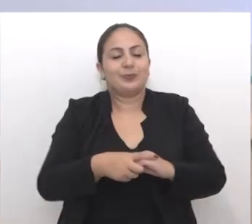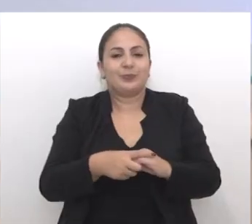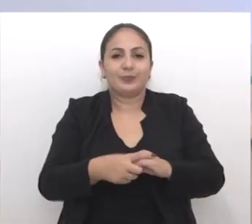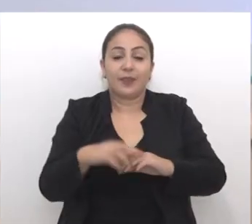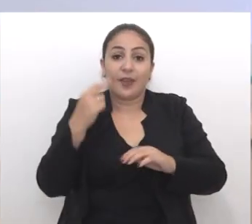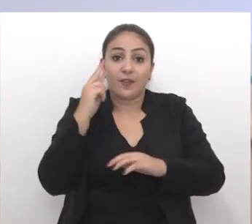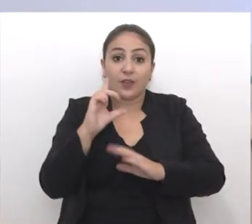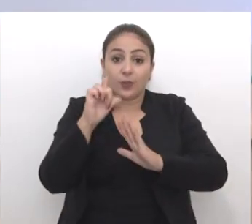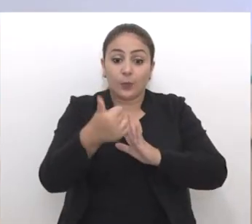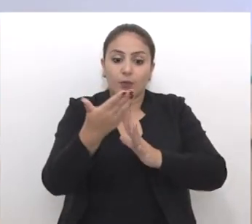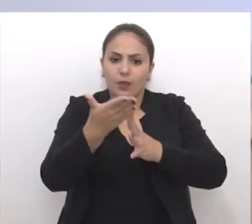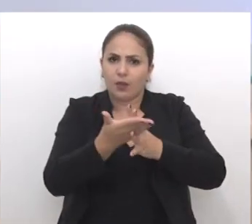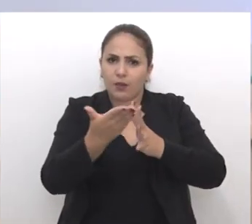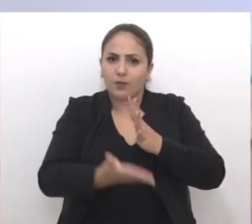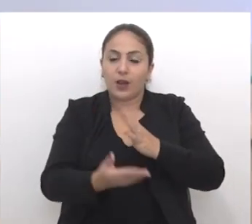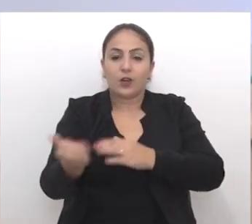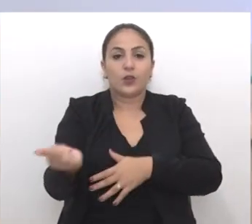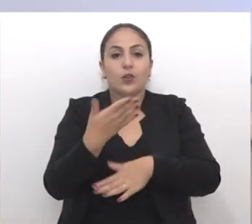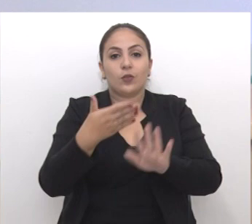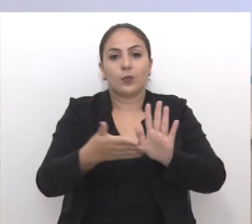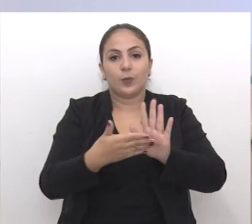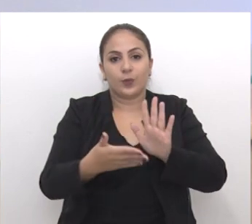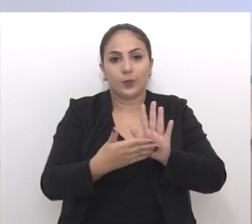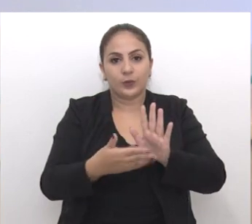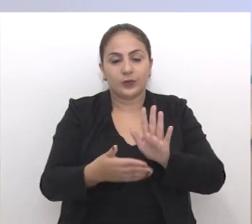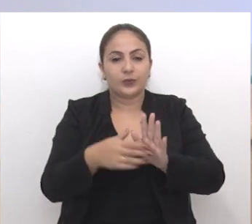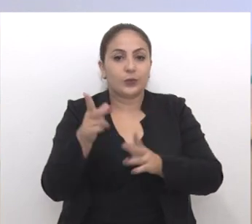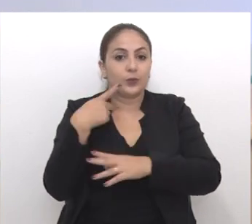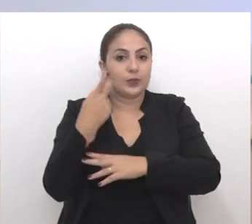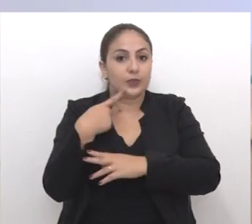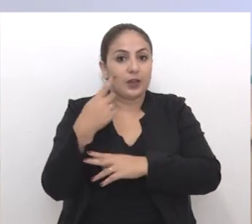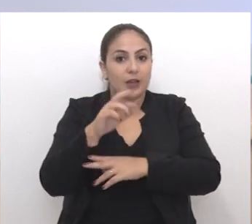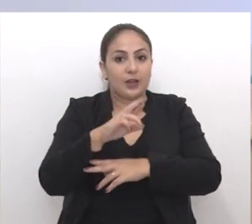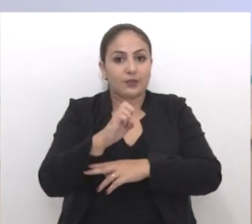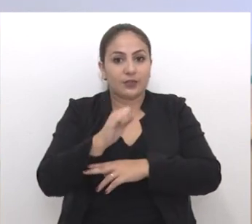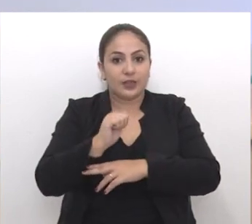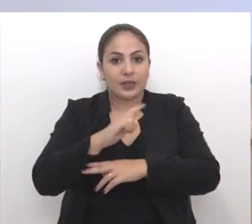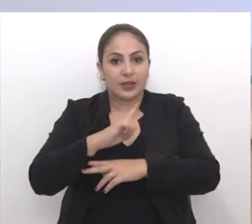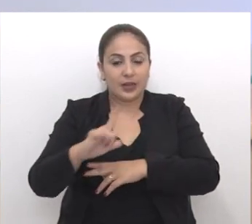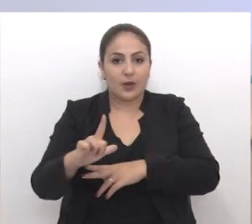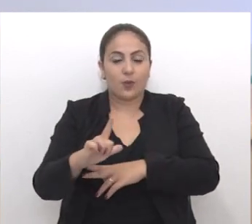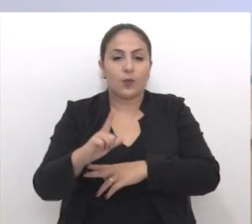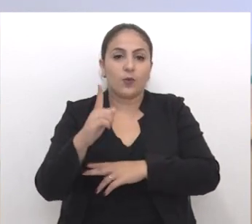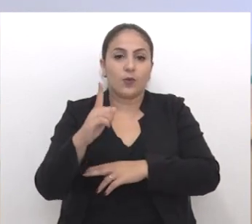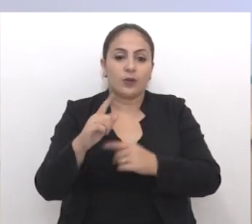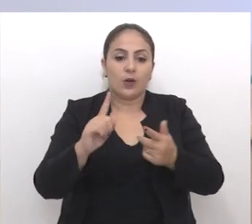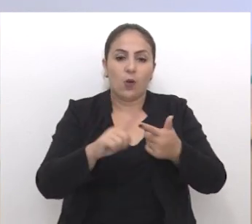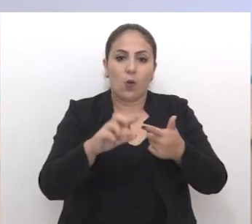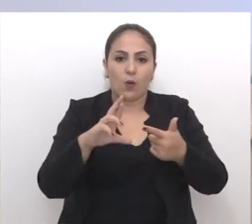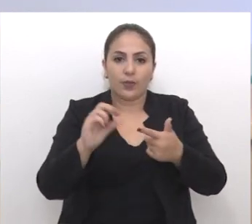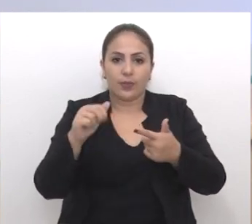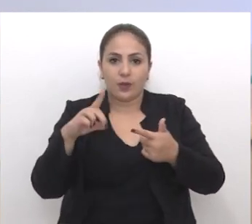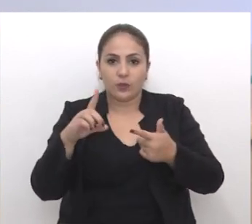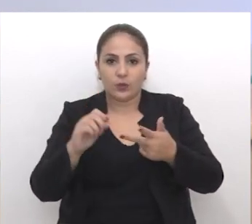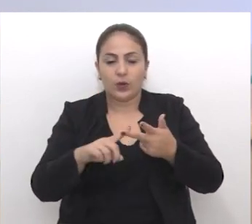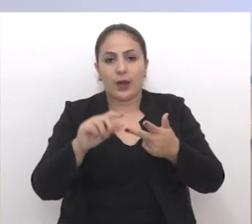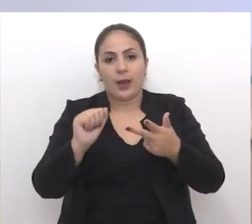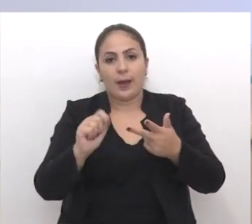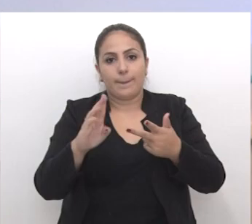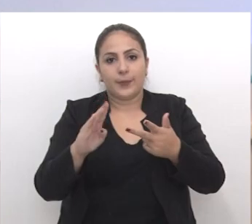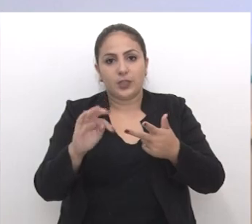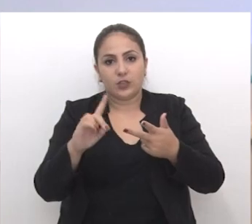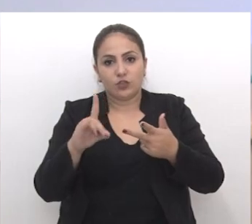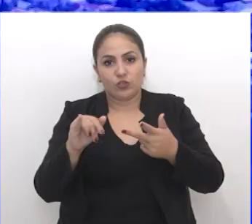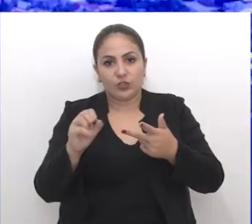Fundo. E veja no próximo bloco as novas proposições dos vereadores Rafael Colucci, Ronaldo Rosa e